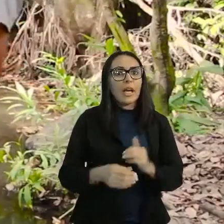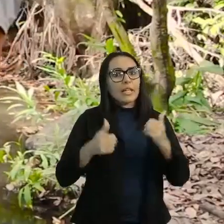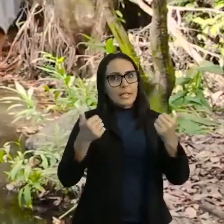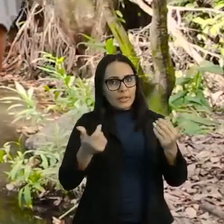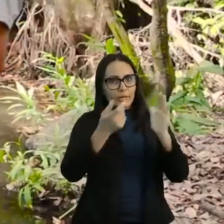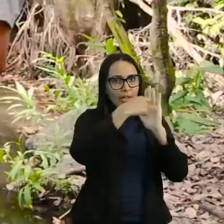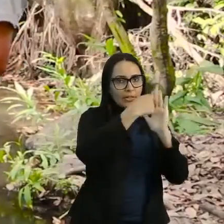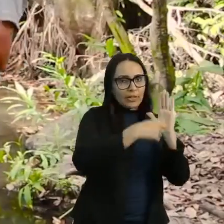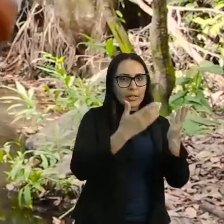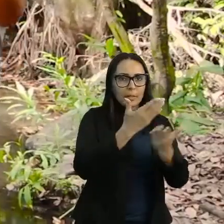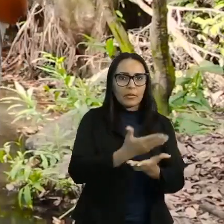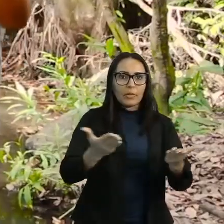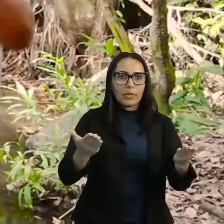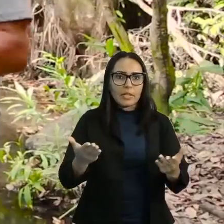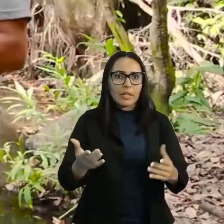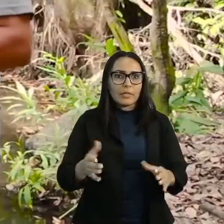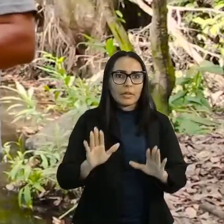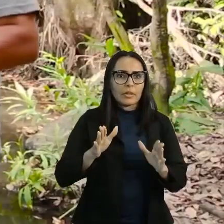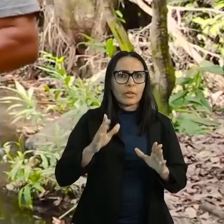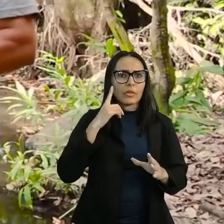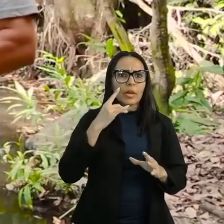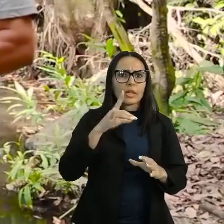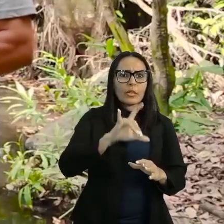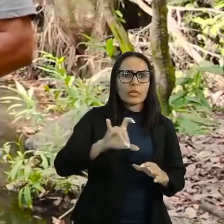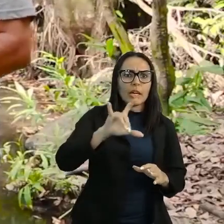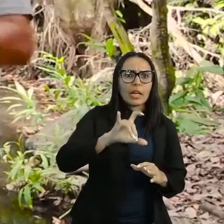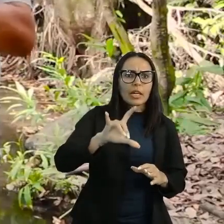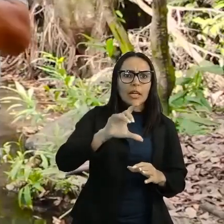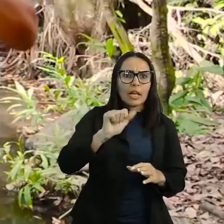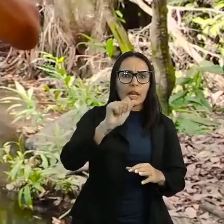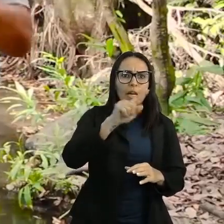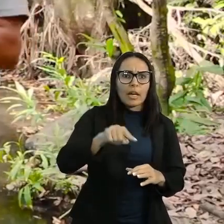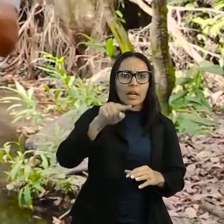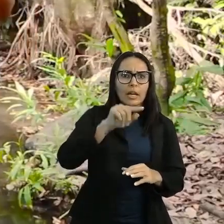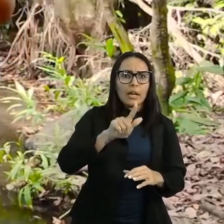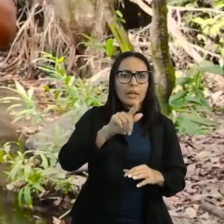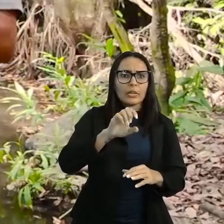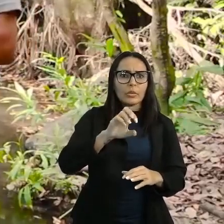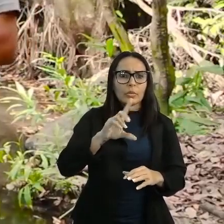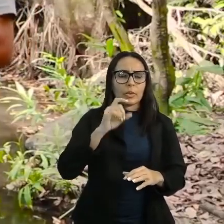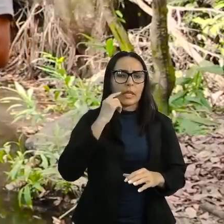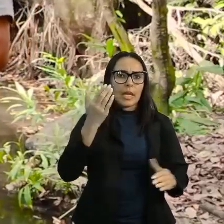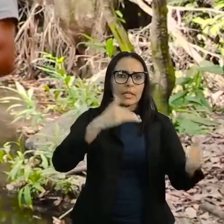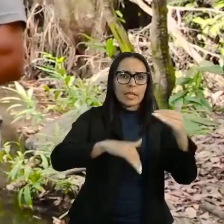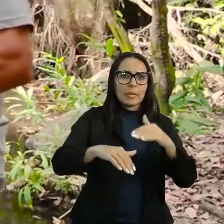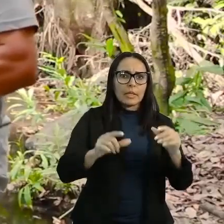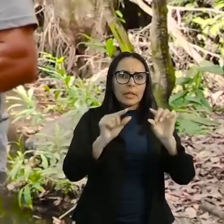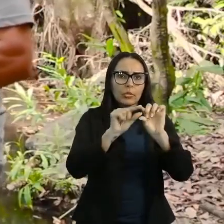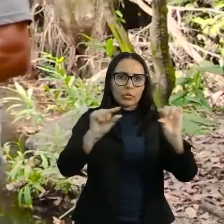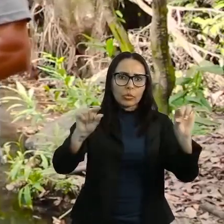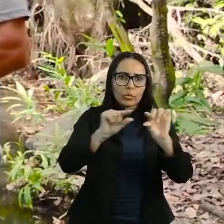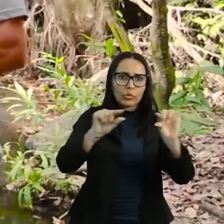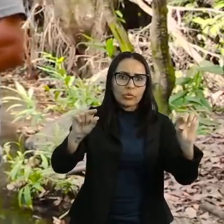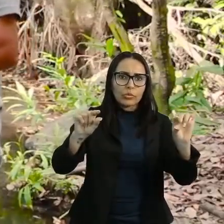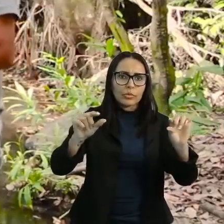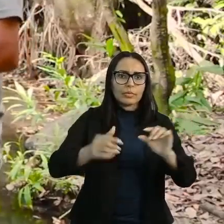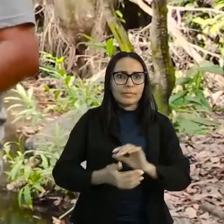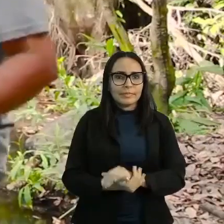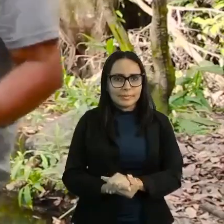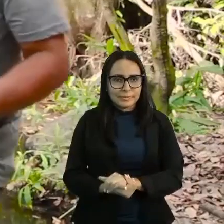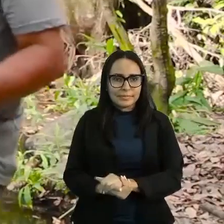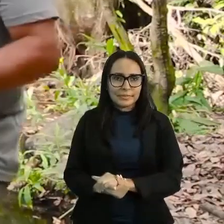que moram e também do local. Pois é, assim, eu percebi, a primeira vez que eu estive aqui, eu confesso que quando eu cheguei em um determinado momento também, eu desisti, assim,